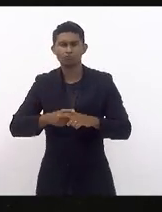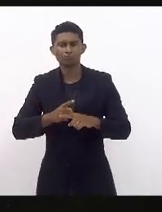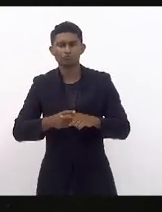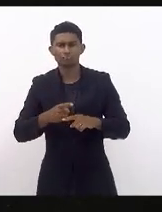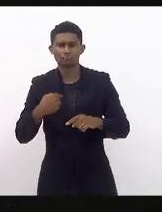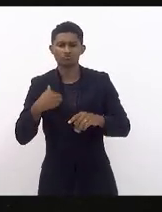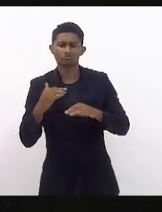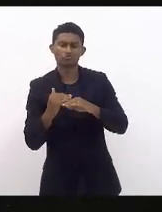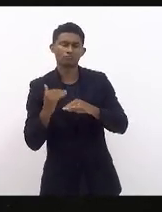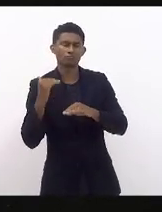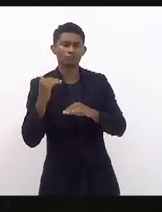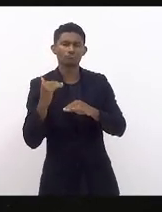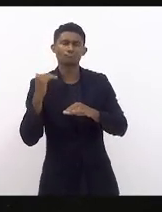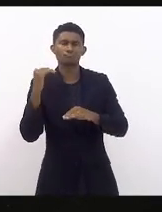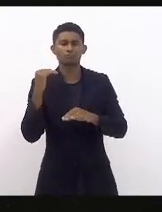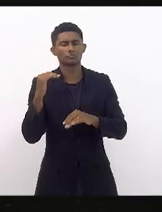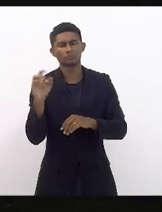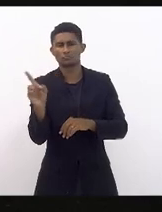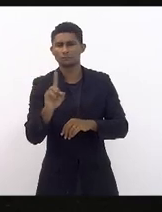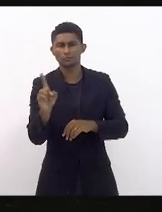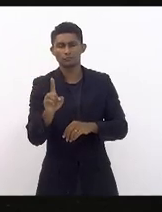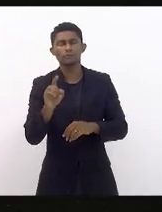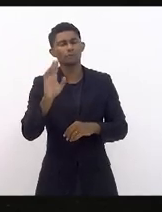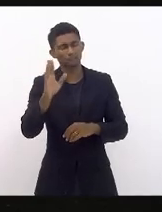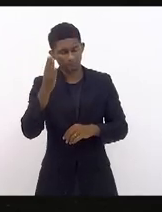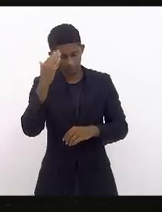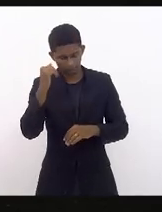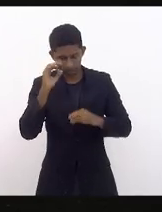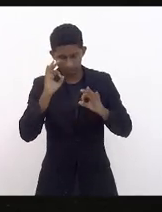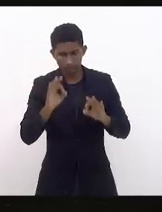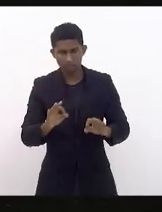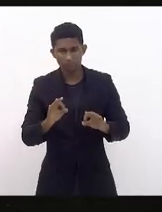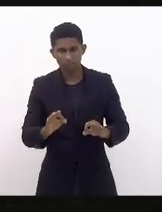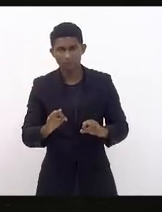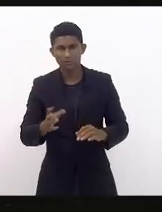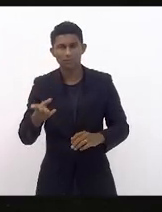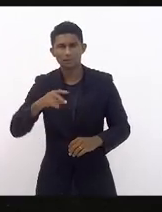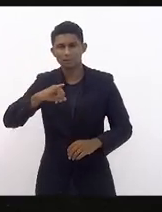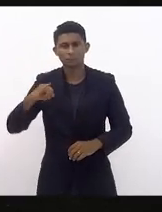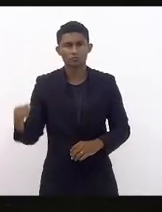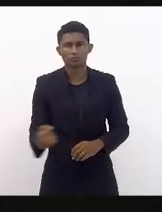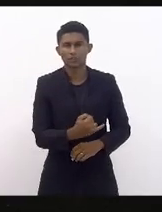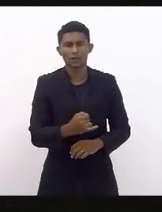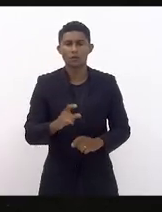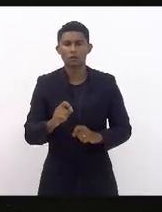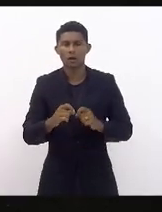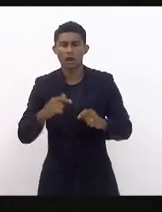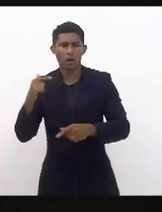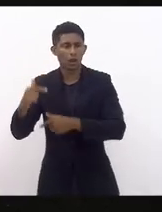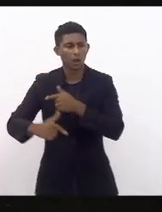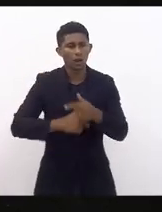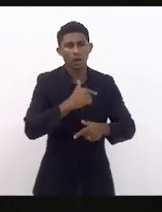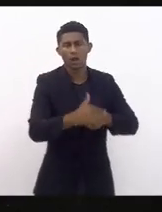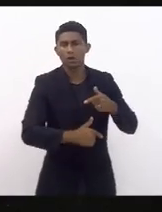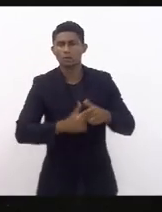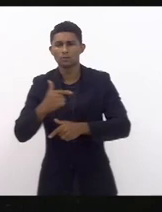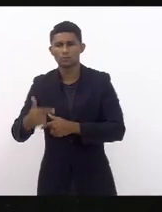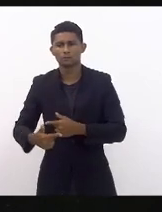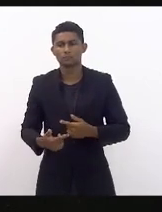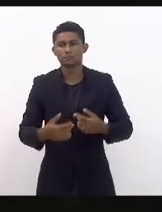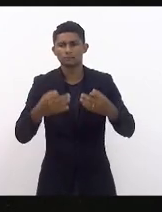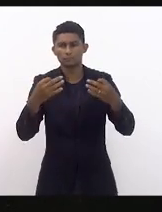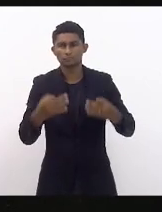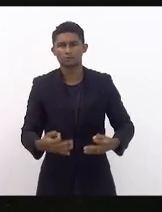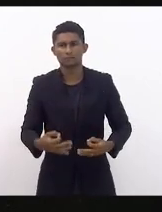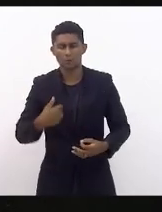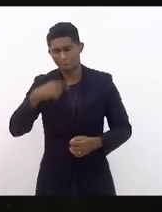tantos ambicionam, mas em reconhecê-los como oportunidade de serviço, de trabalho e não de